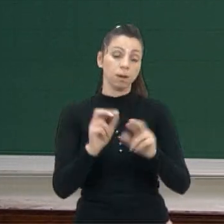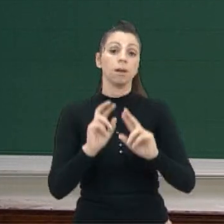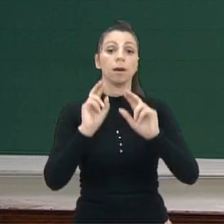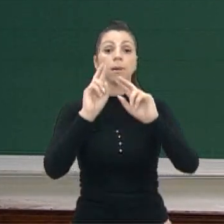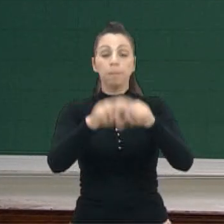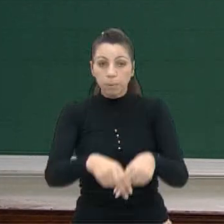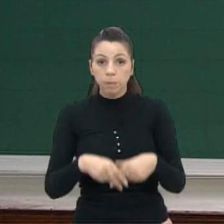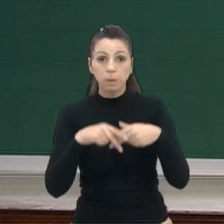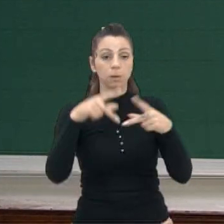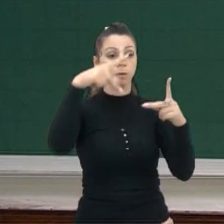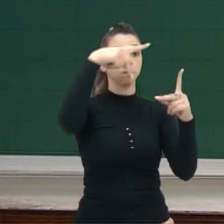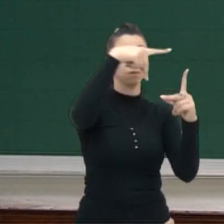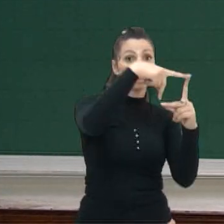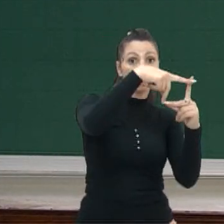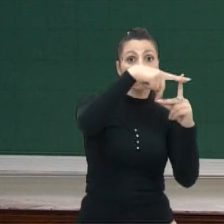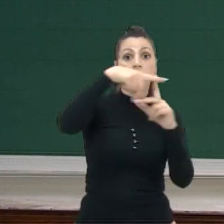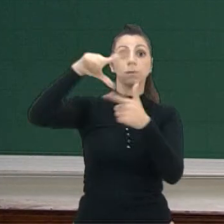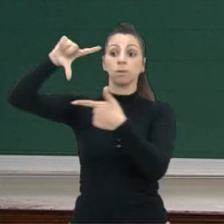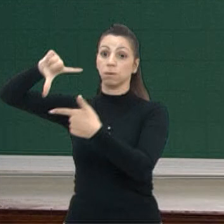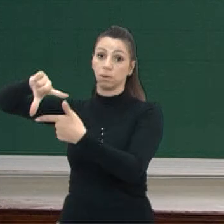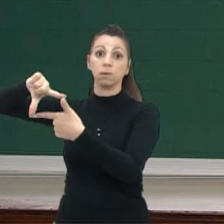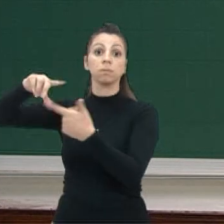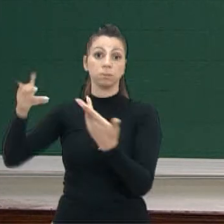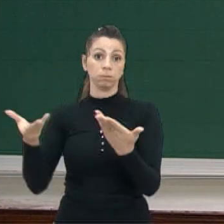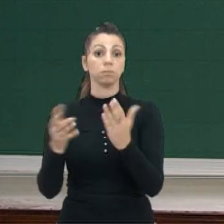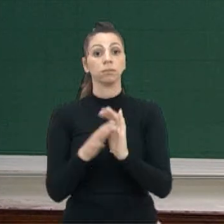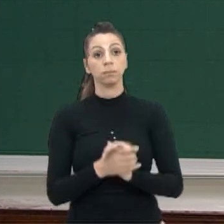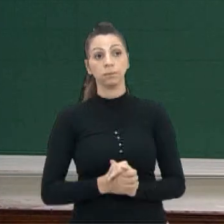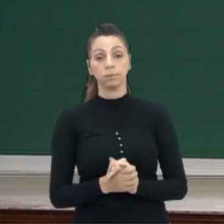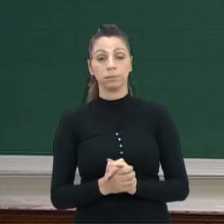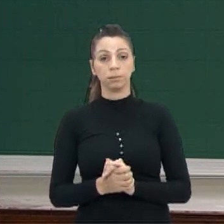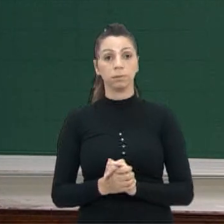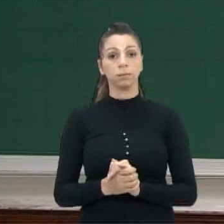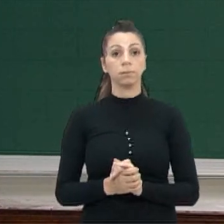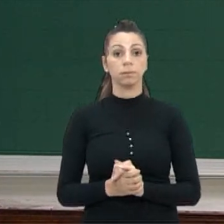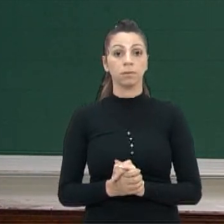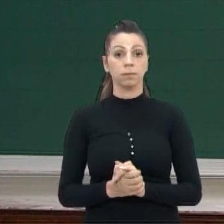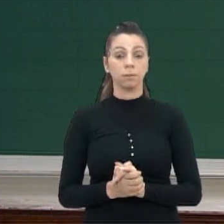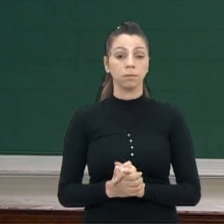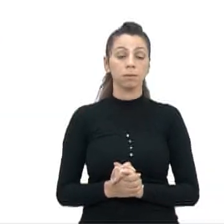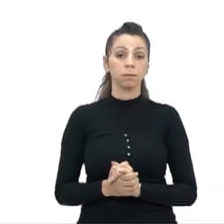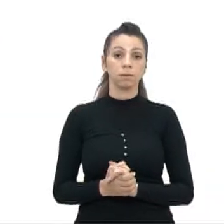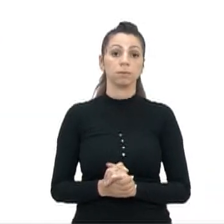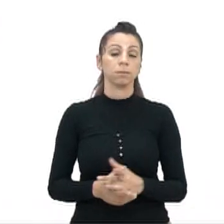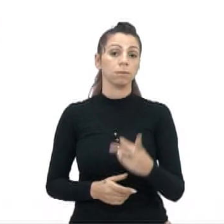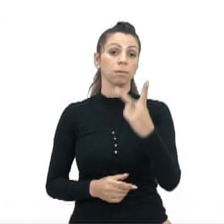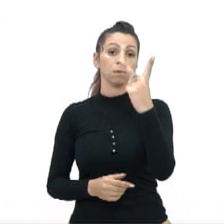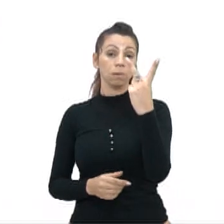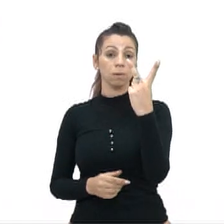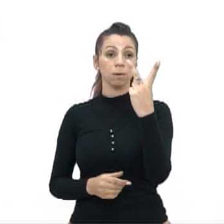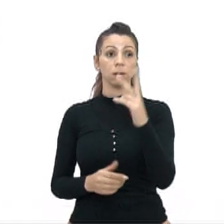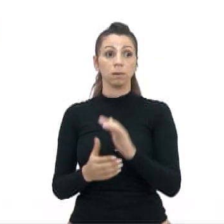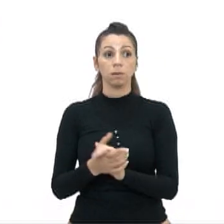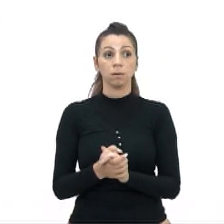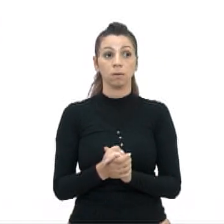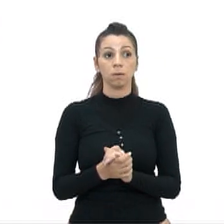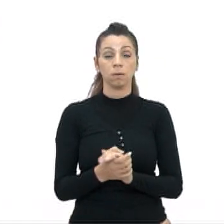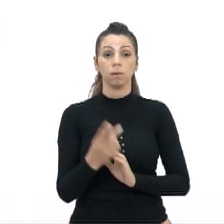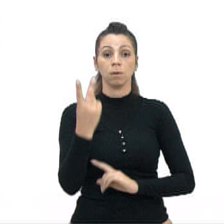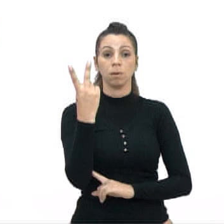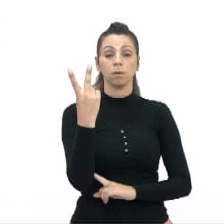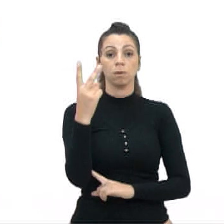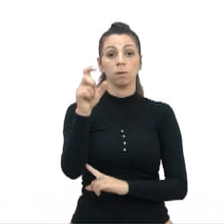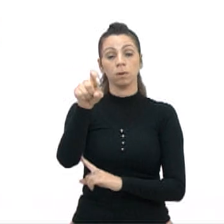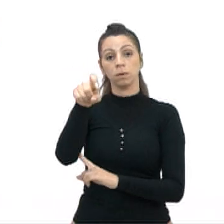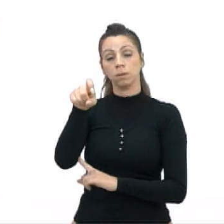Uma é quadrada, a outra é um retângulo. Certo? Por outro lado, eu peguei aqui dois monômios, o 2x e o